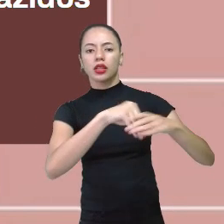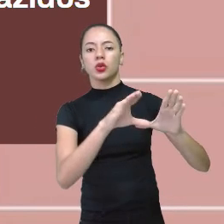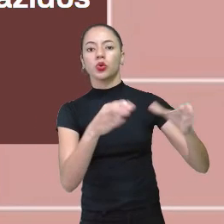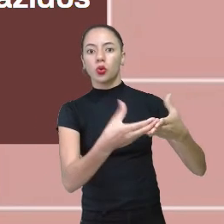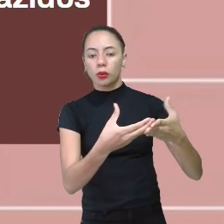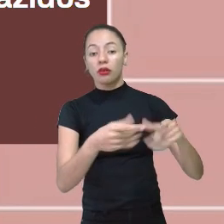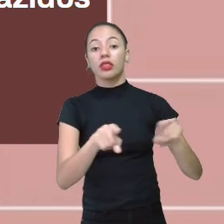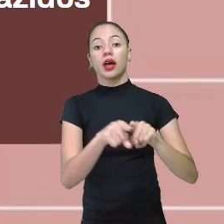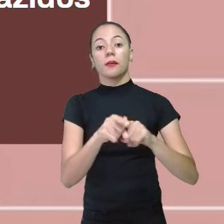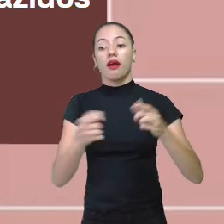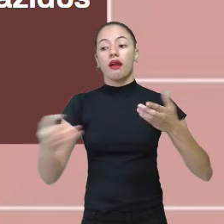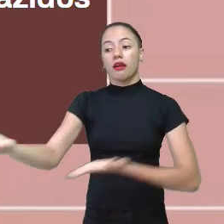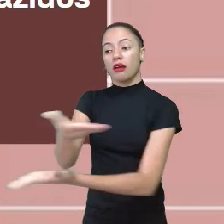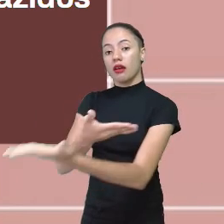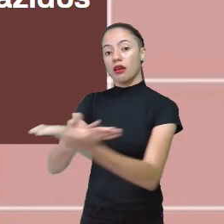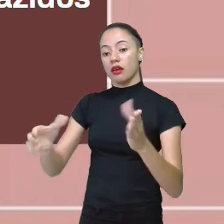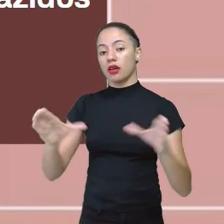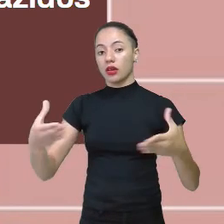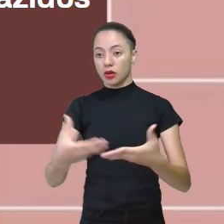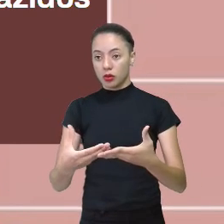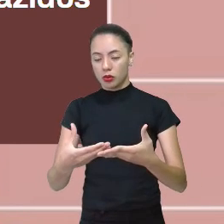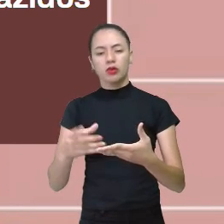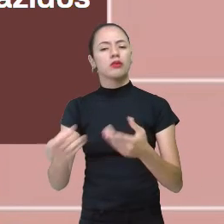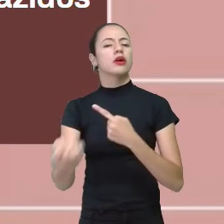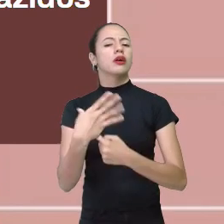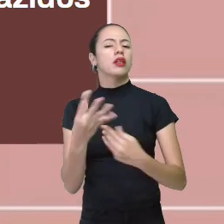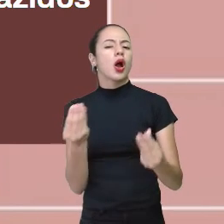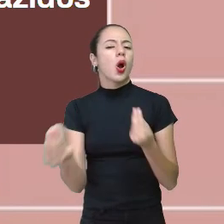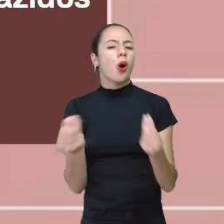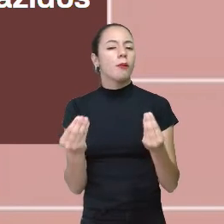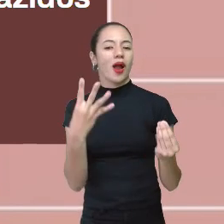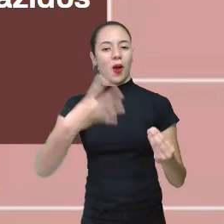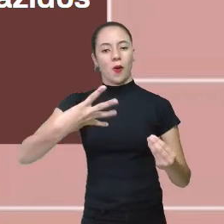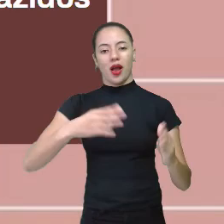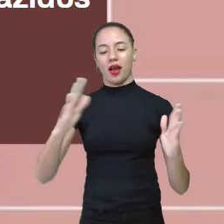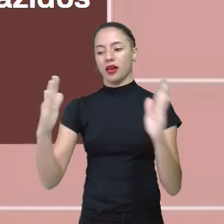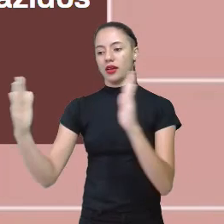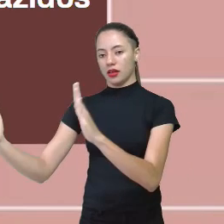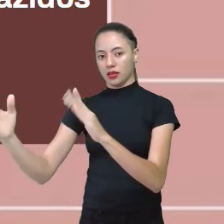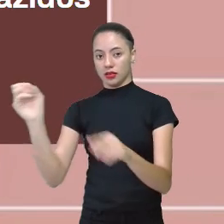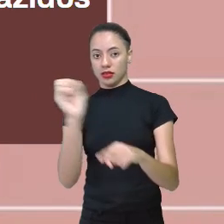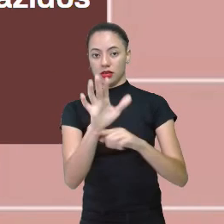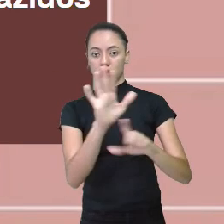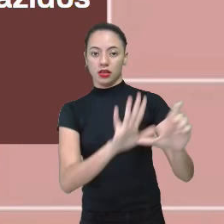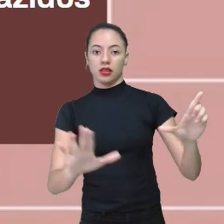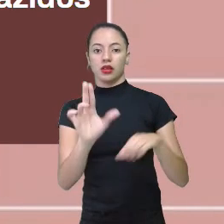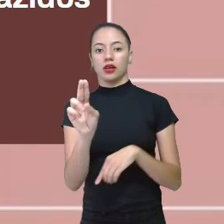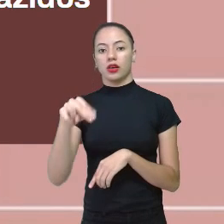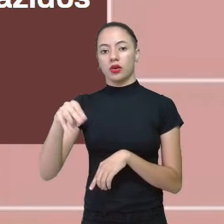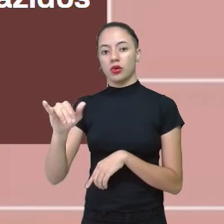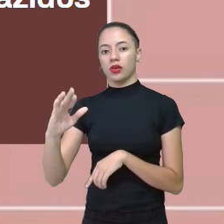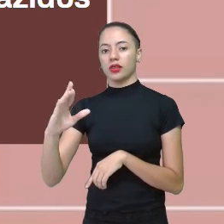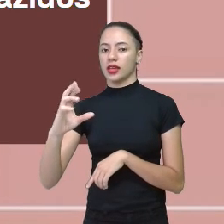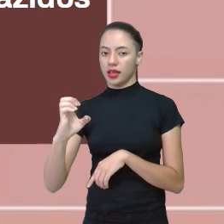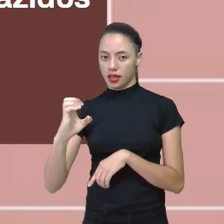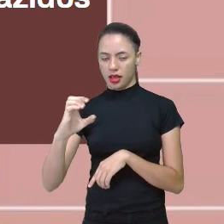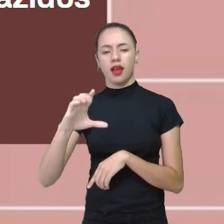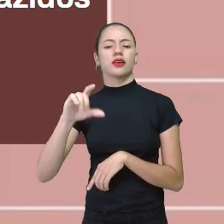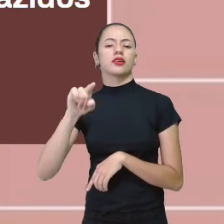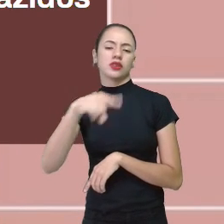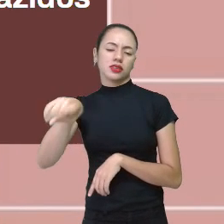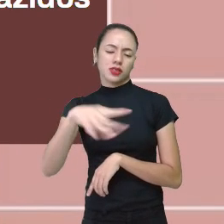turma. E aí, como é que vocês devolvem para a gente? Essa é a quarta etapa, enviar pela plataforma da Unirec, que vocês já conhecem, já